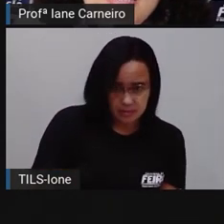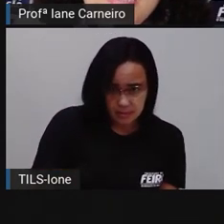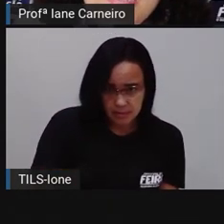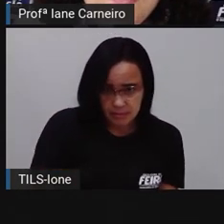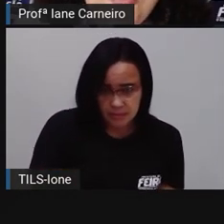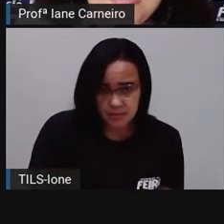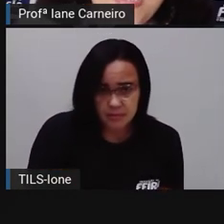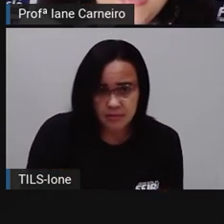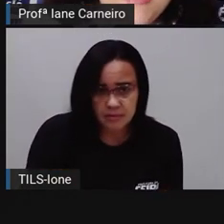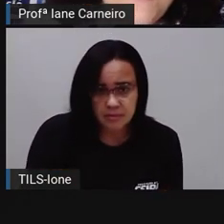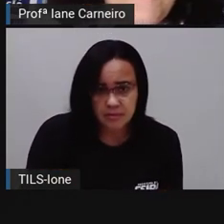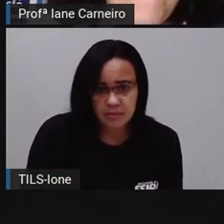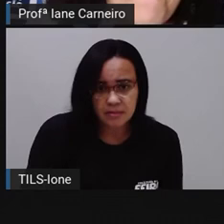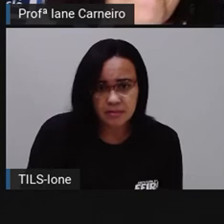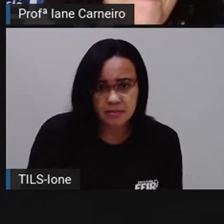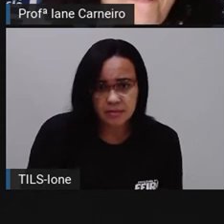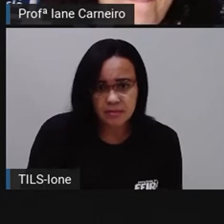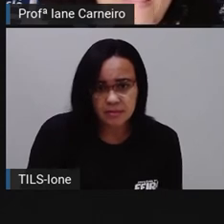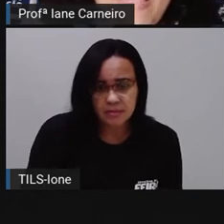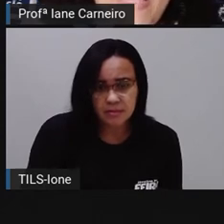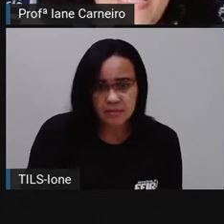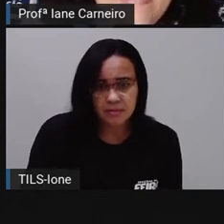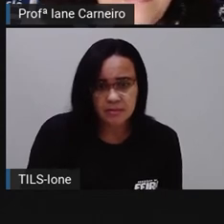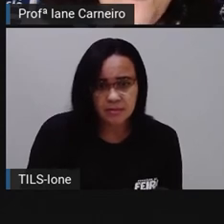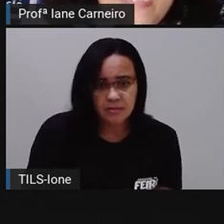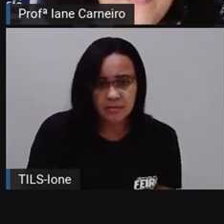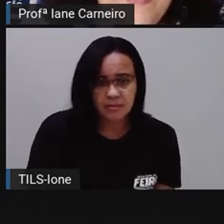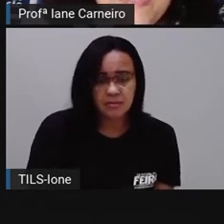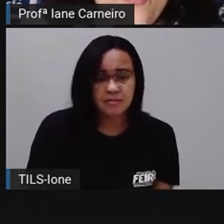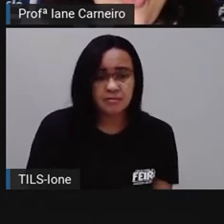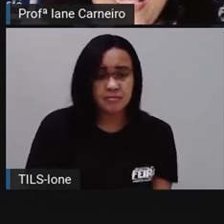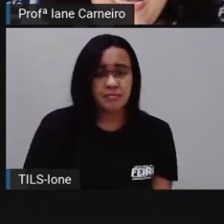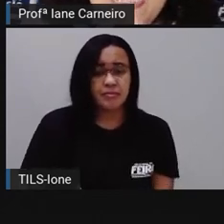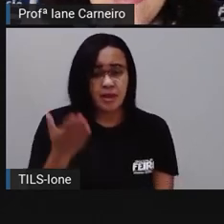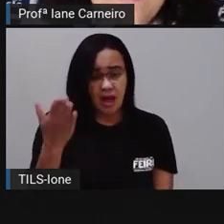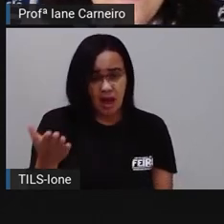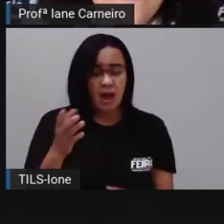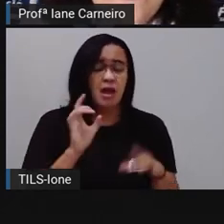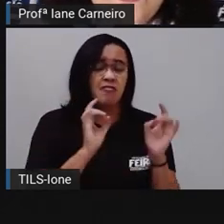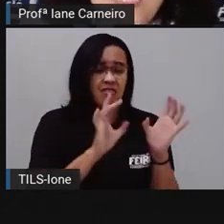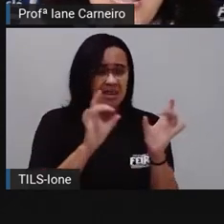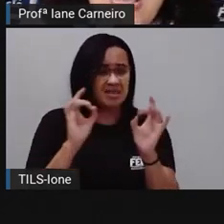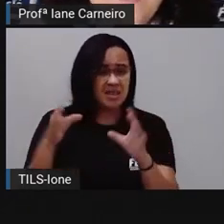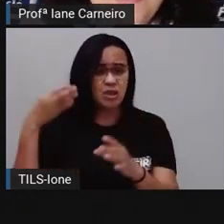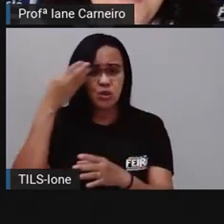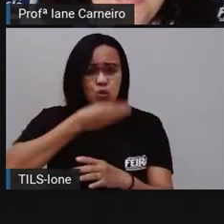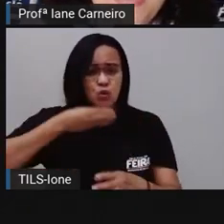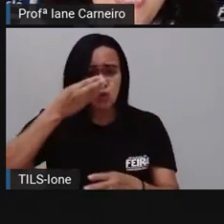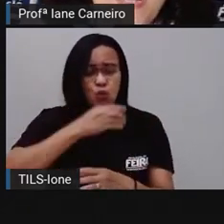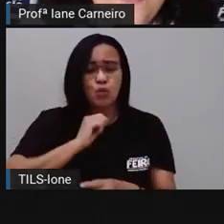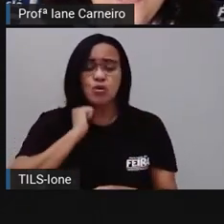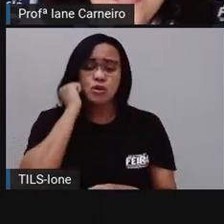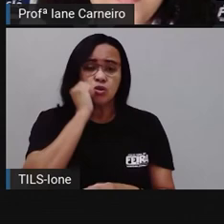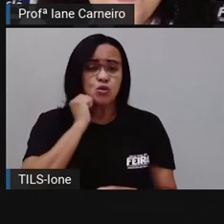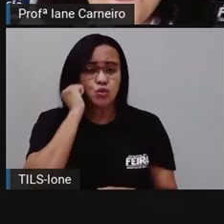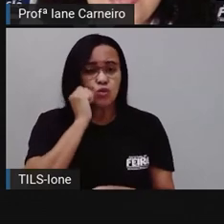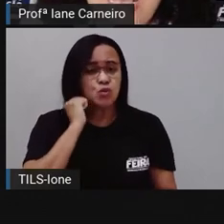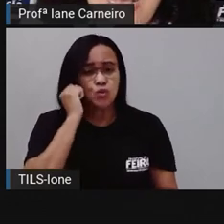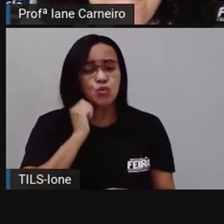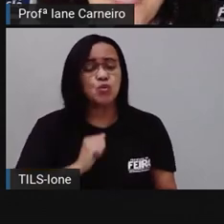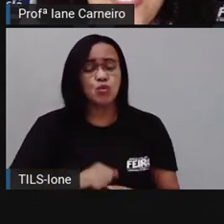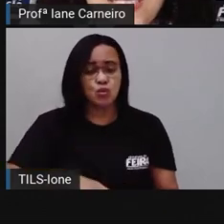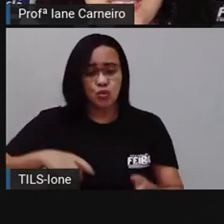Ai, cadê? Deixa eu passar aqui. Essa mulher já vendeu cocada, suco de gelado e mingau no centro